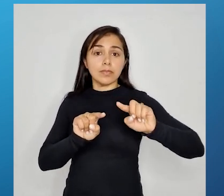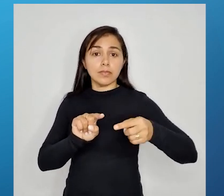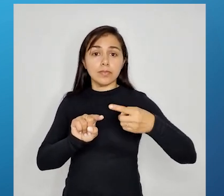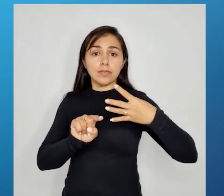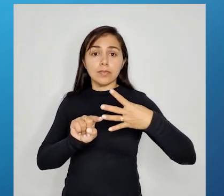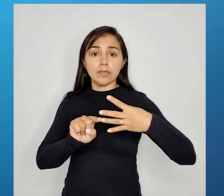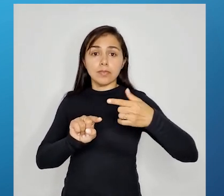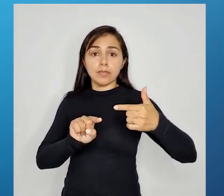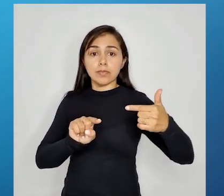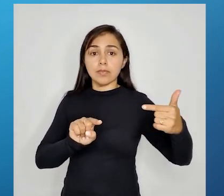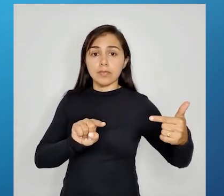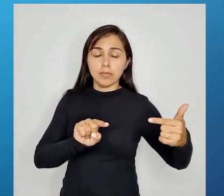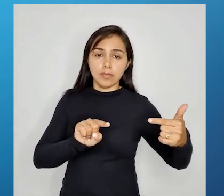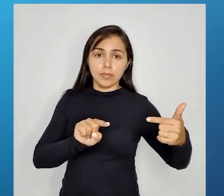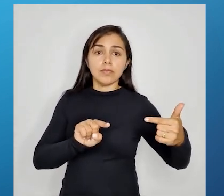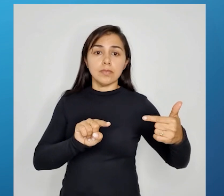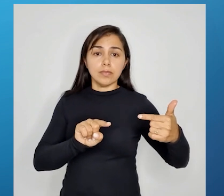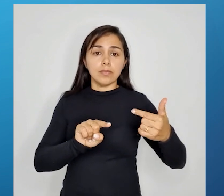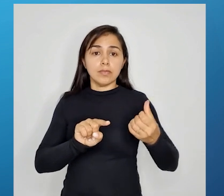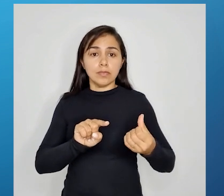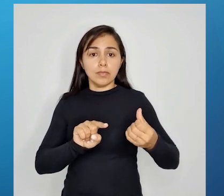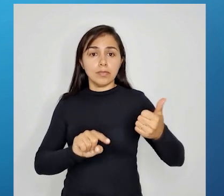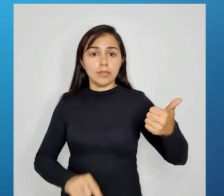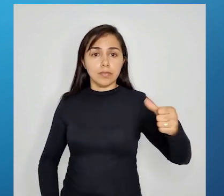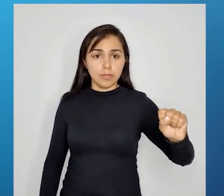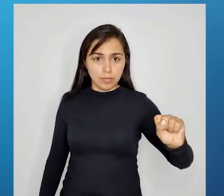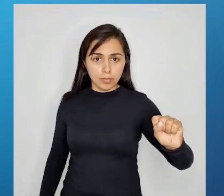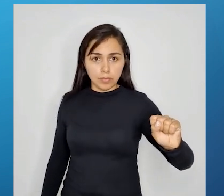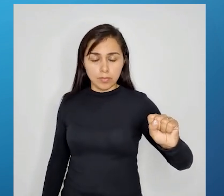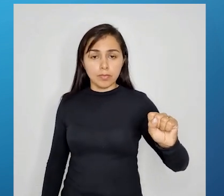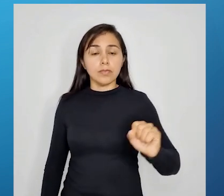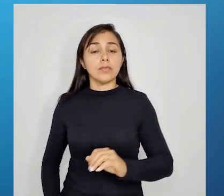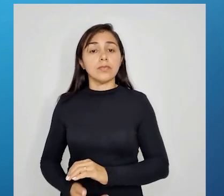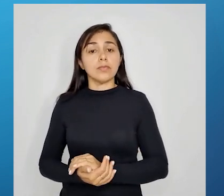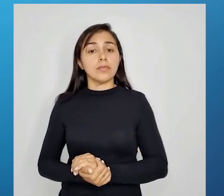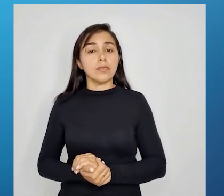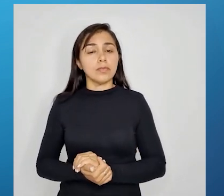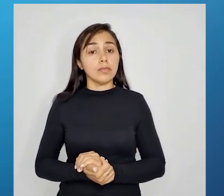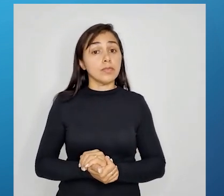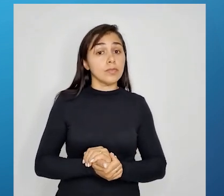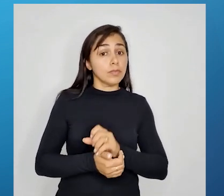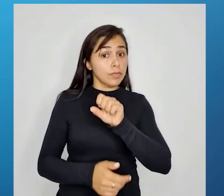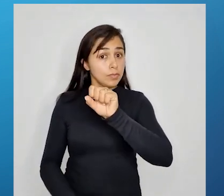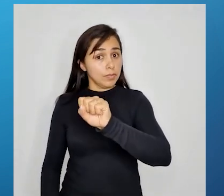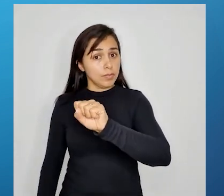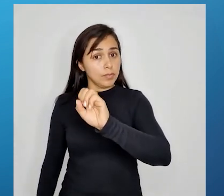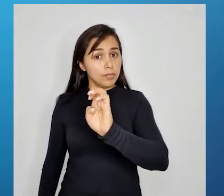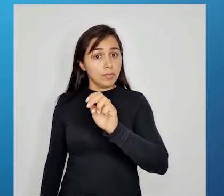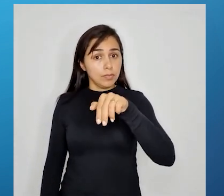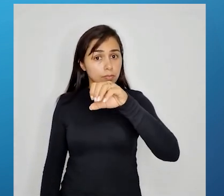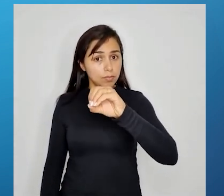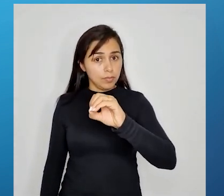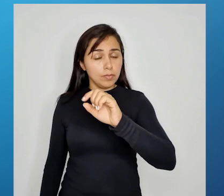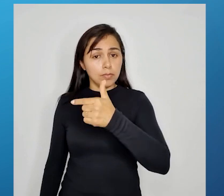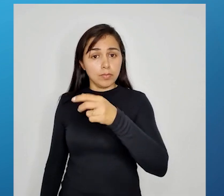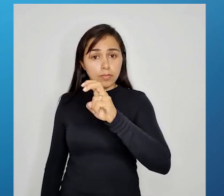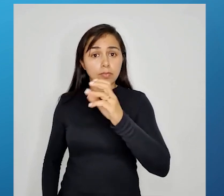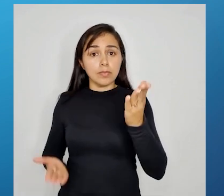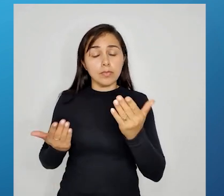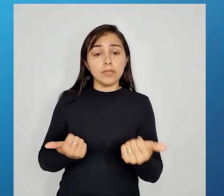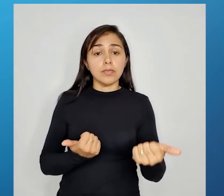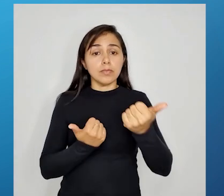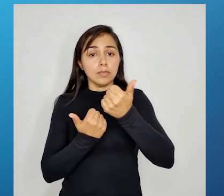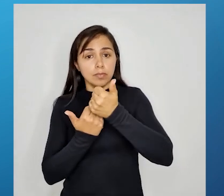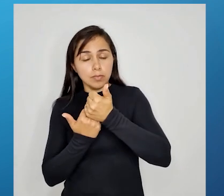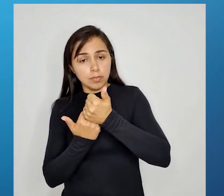25, 0,422, 618. Então, 0,422